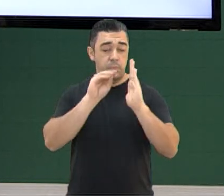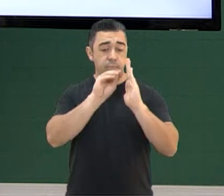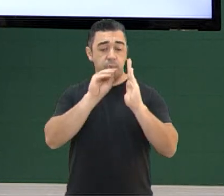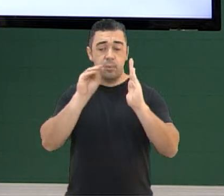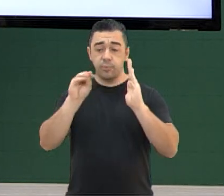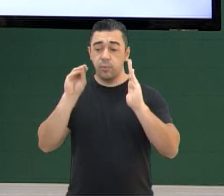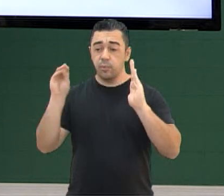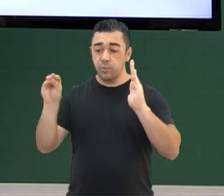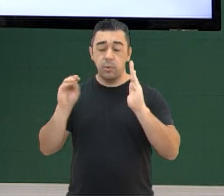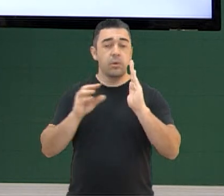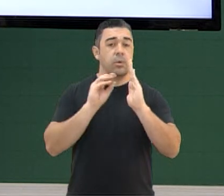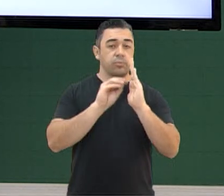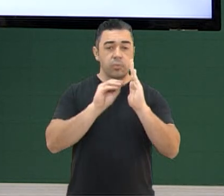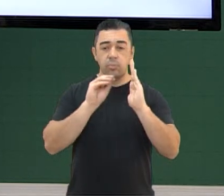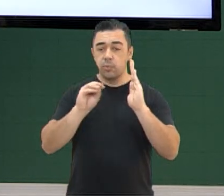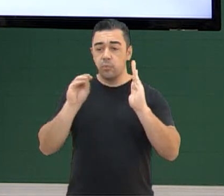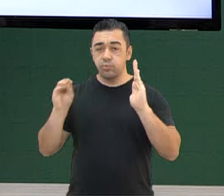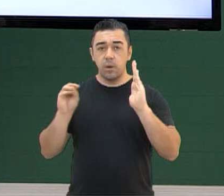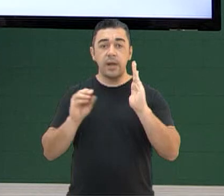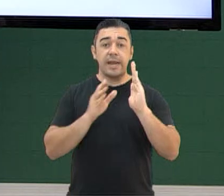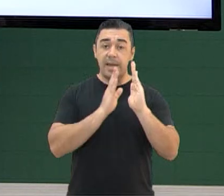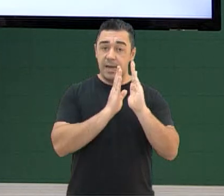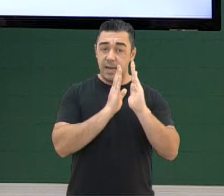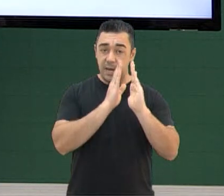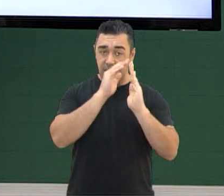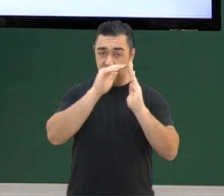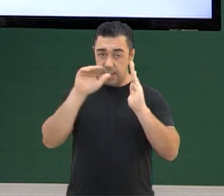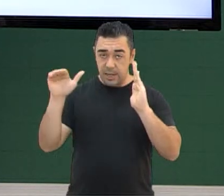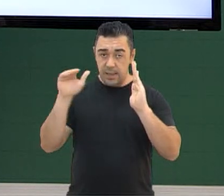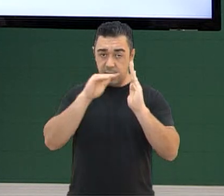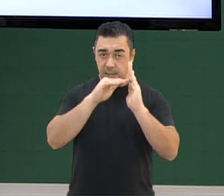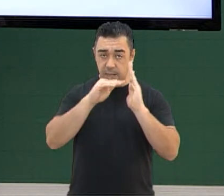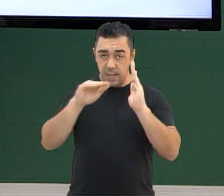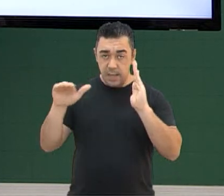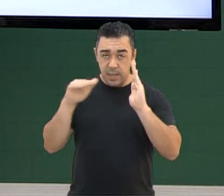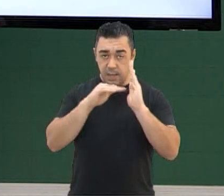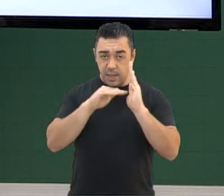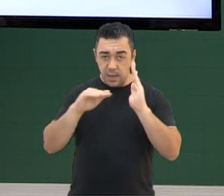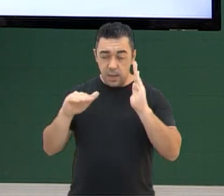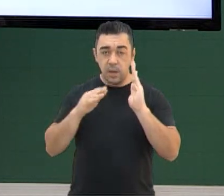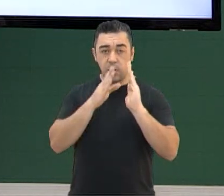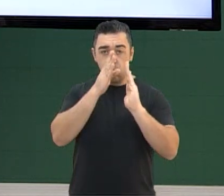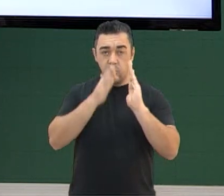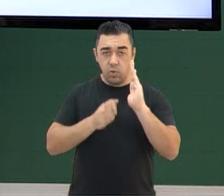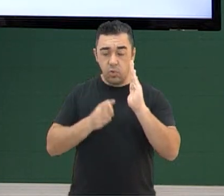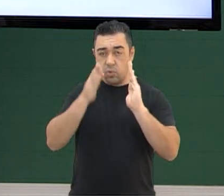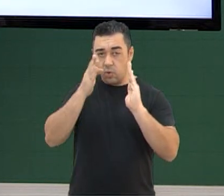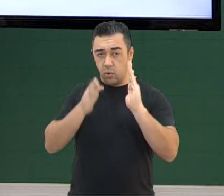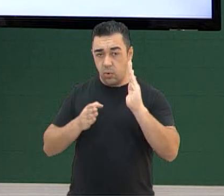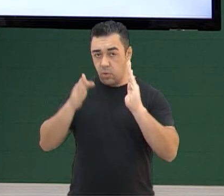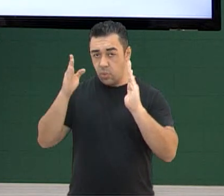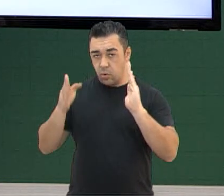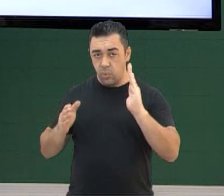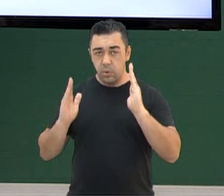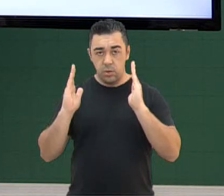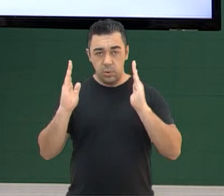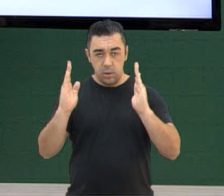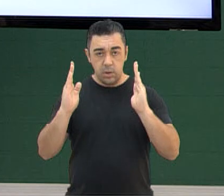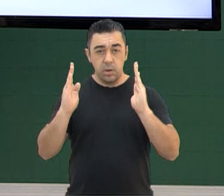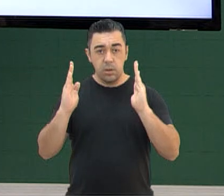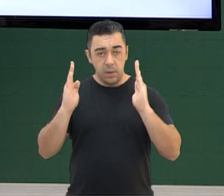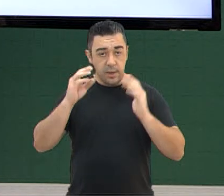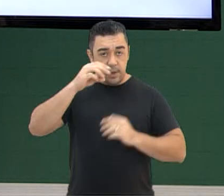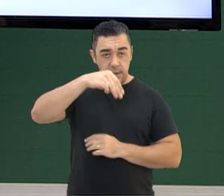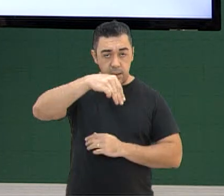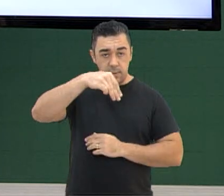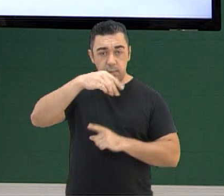linha e por coluna, correto? Então, MN, lembrando lá que é a ordem da matriz. Isso é bem importante de